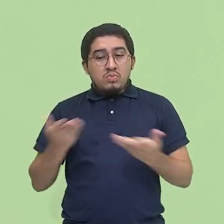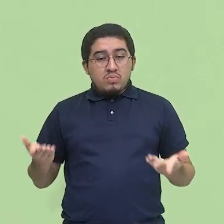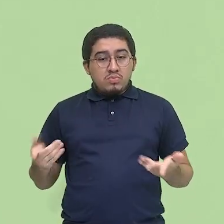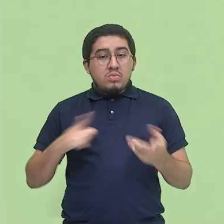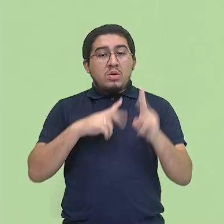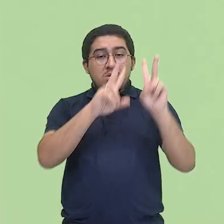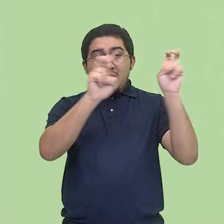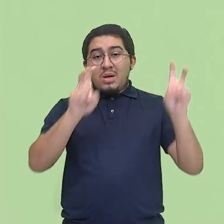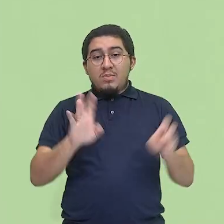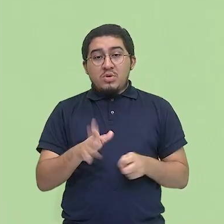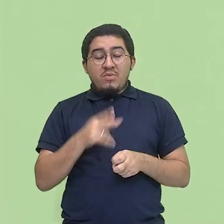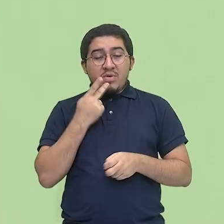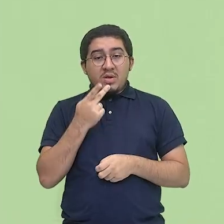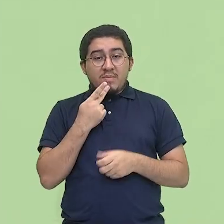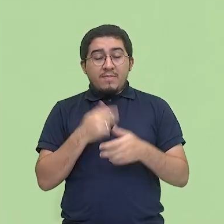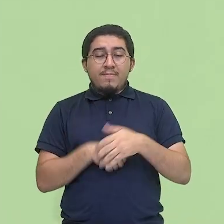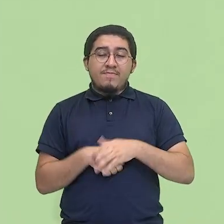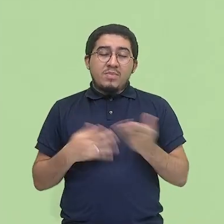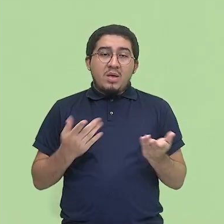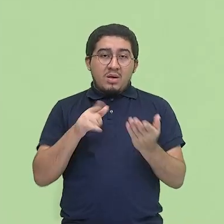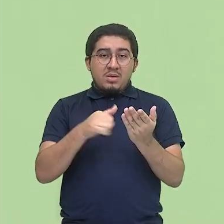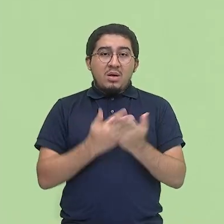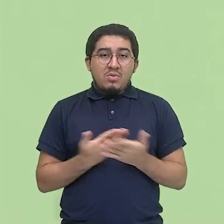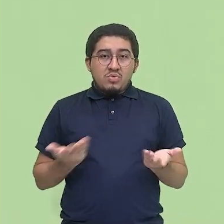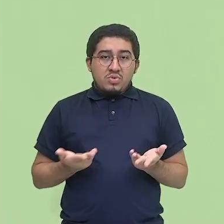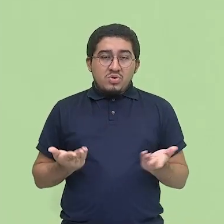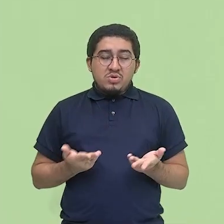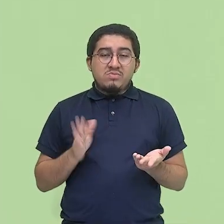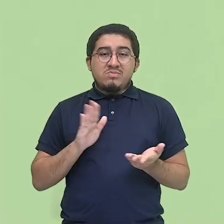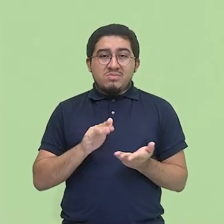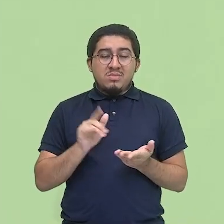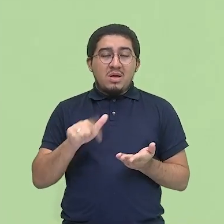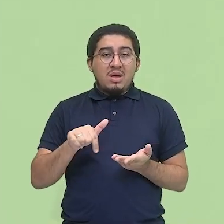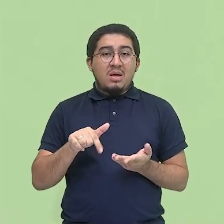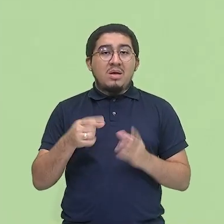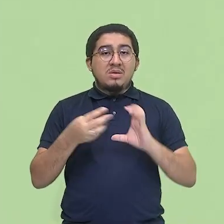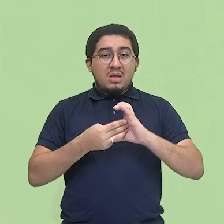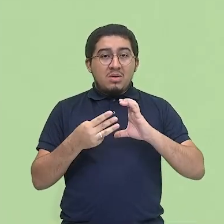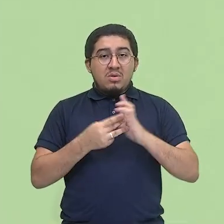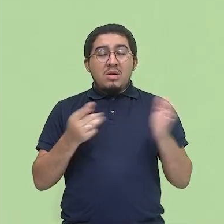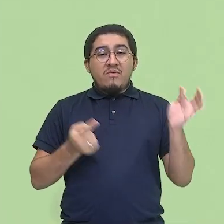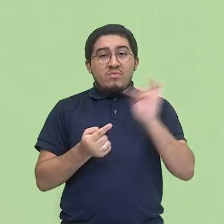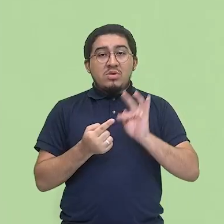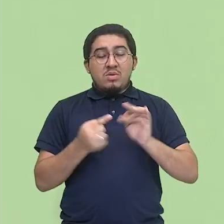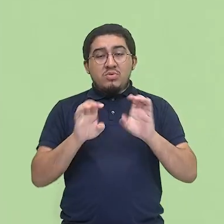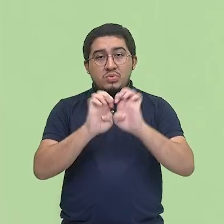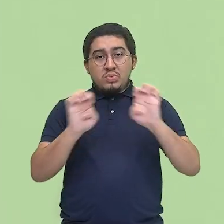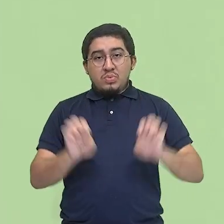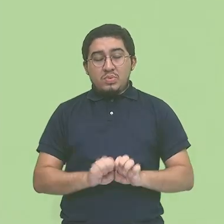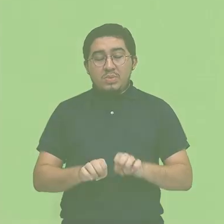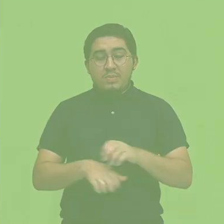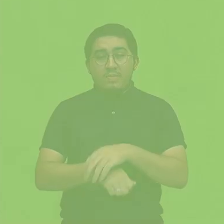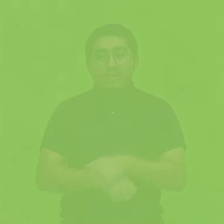que eu acabei de falar para vocês. E essa foi a nossa aula de hoje sobre célula, sua forma e função.